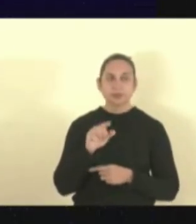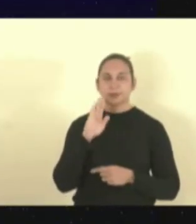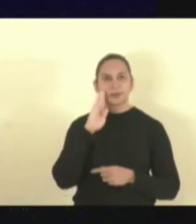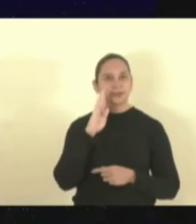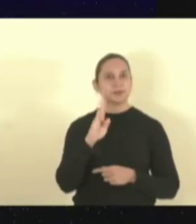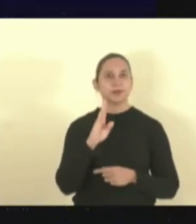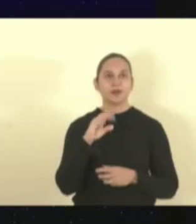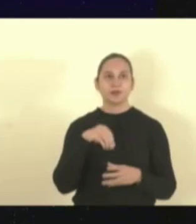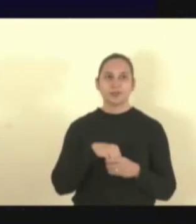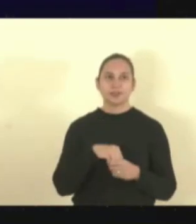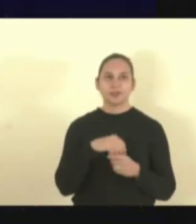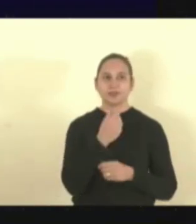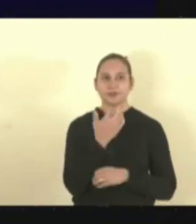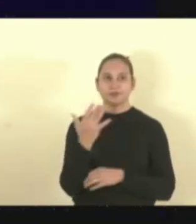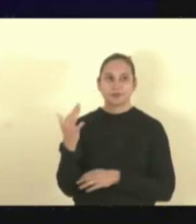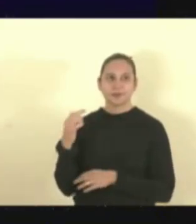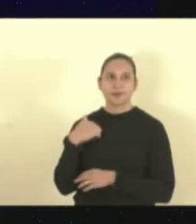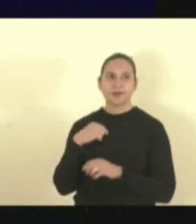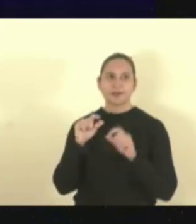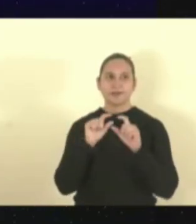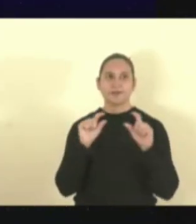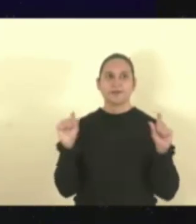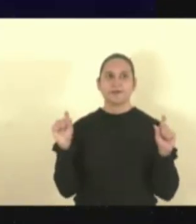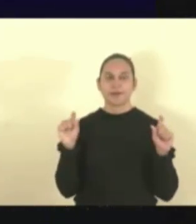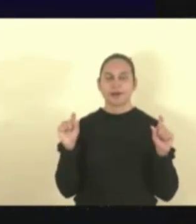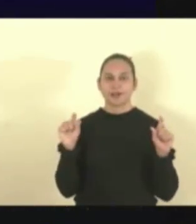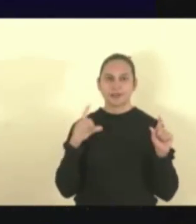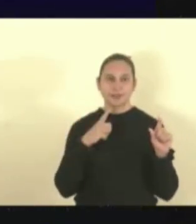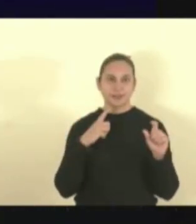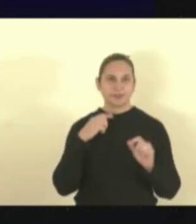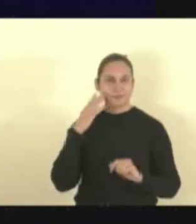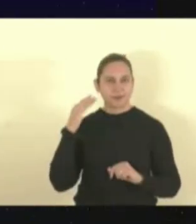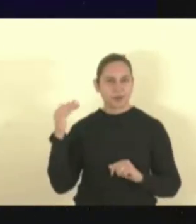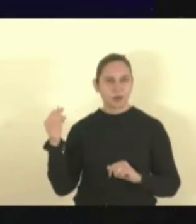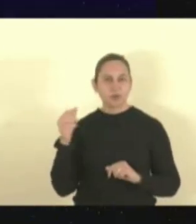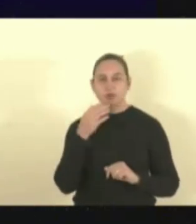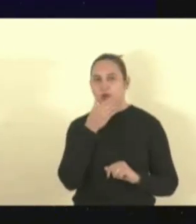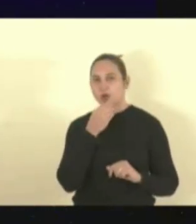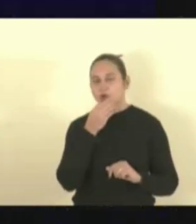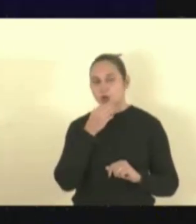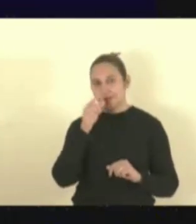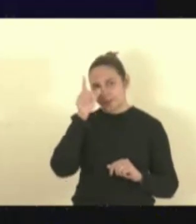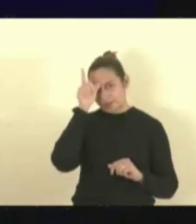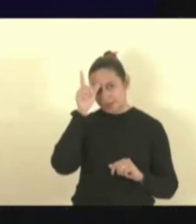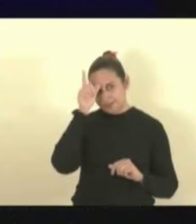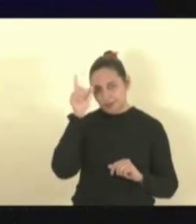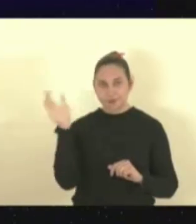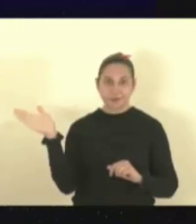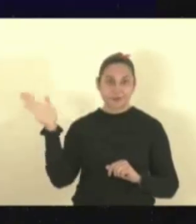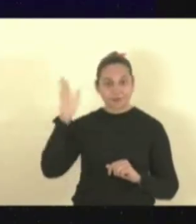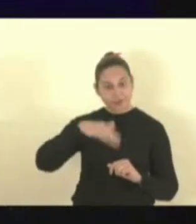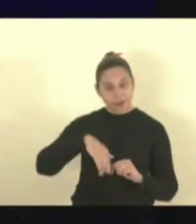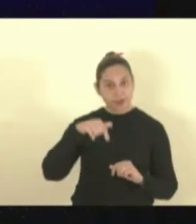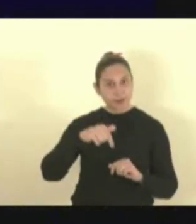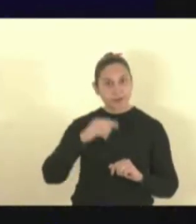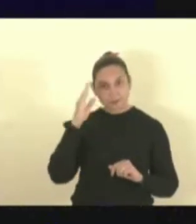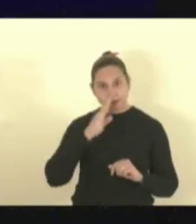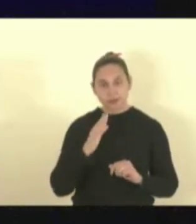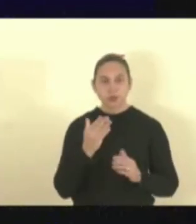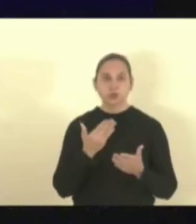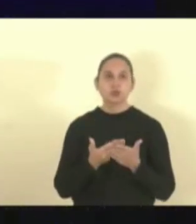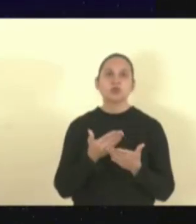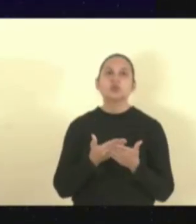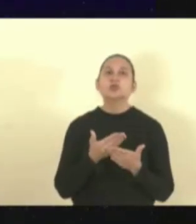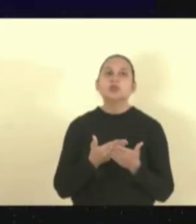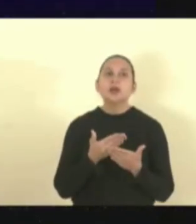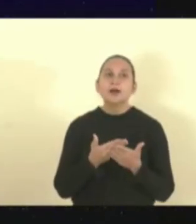Isso me lembra bastante a frase do professor Harold Scioli, um alemão que veio estudar as águas do Brasil, sobretudo da Amazônia, e que ele